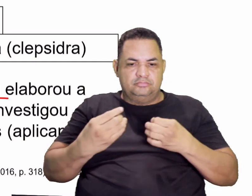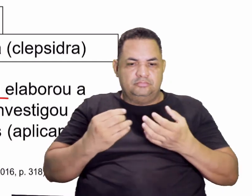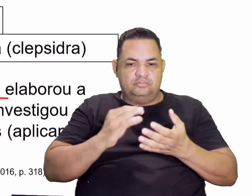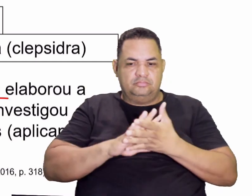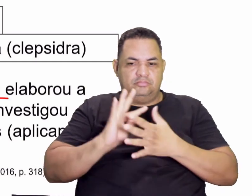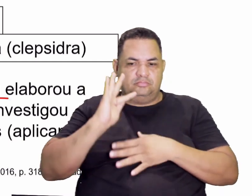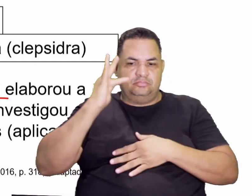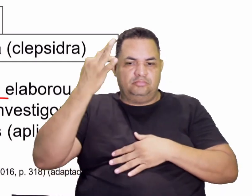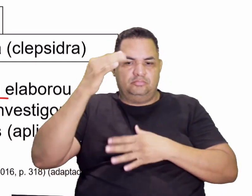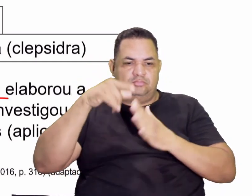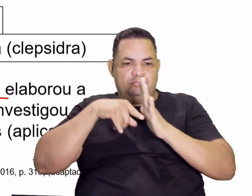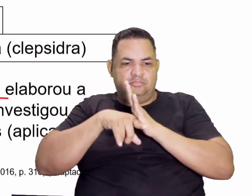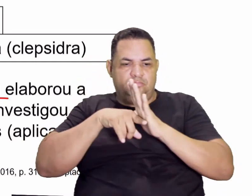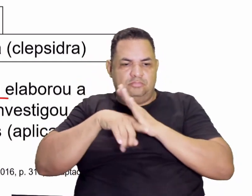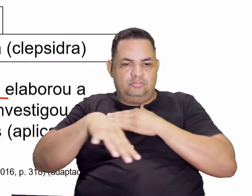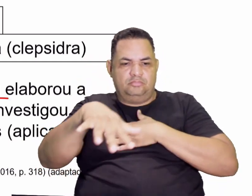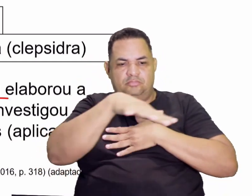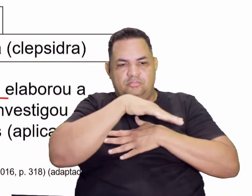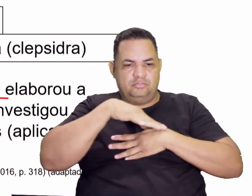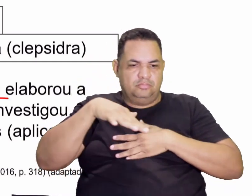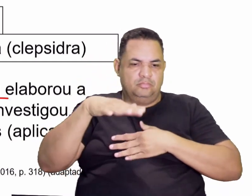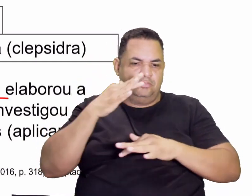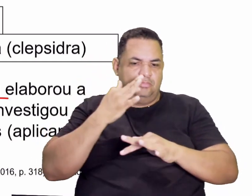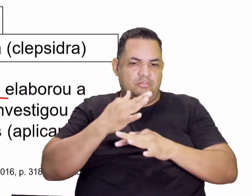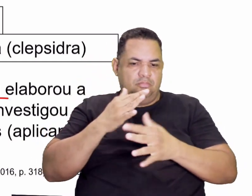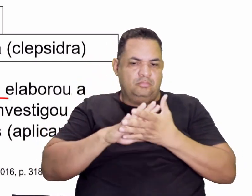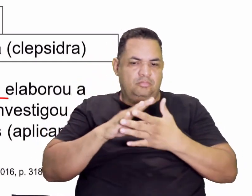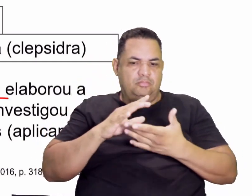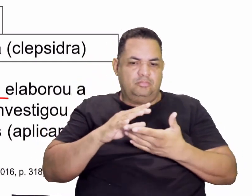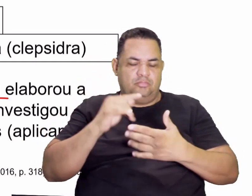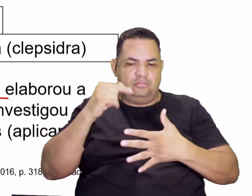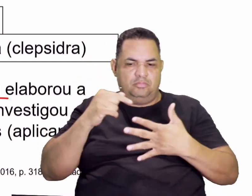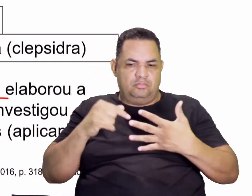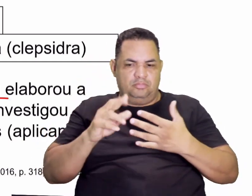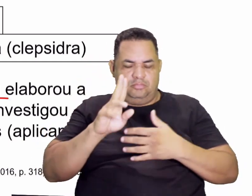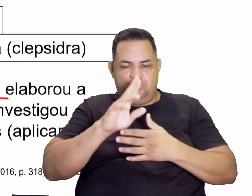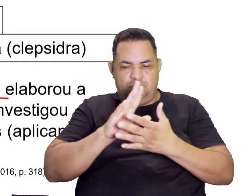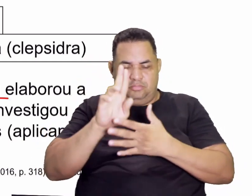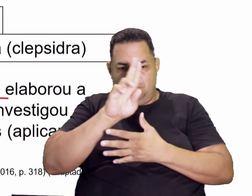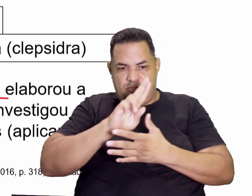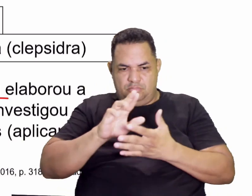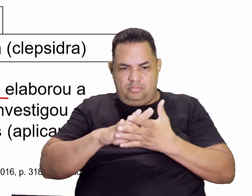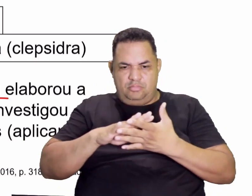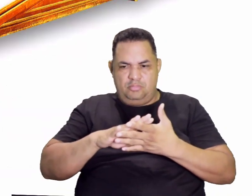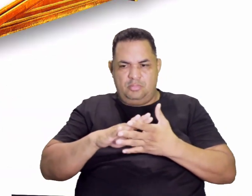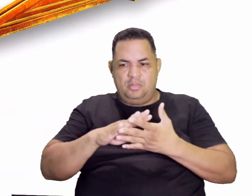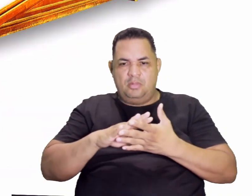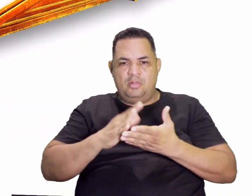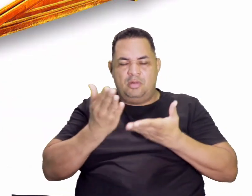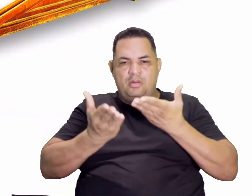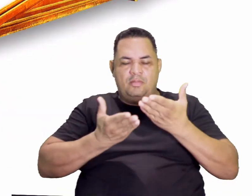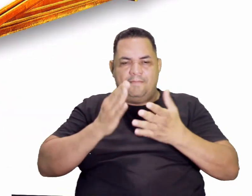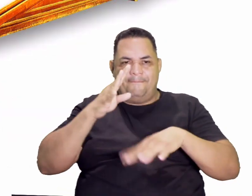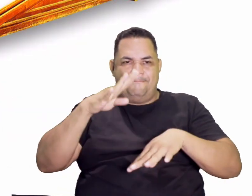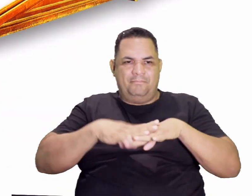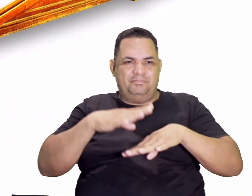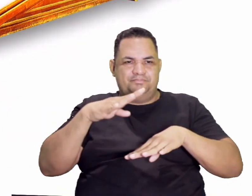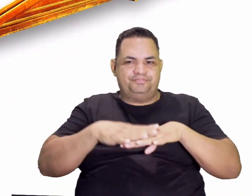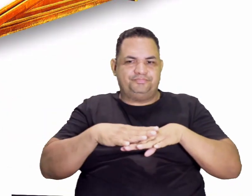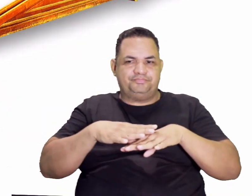fenômenos, investigou o espaço físico nos seus aspectos objetivos, aplicando um tratamento matemático. Vamos ver aqui,